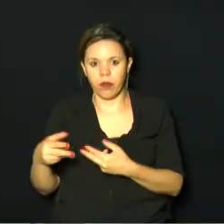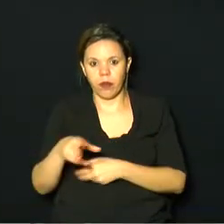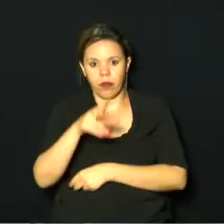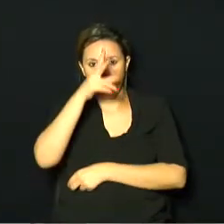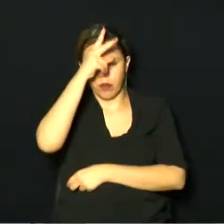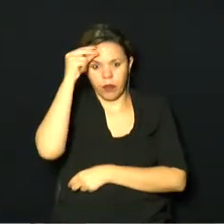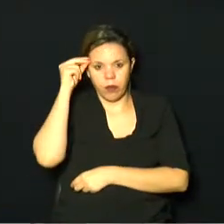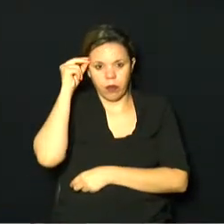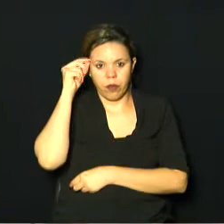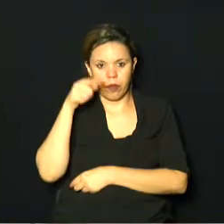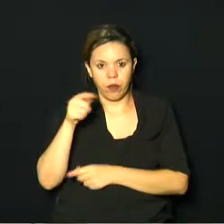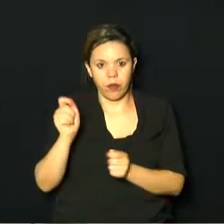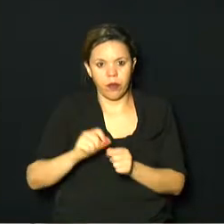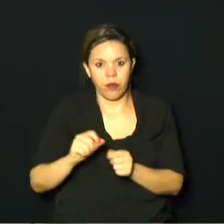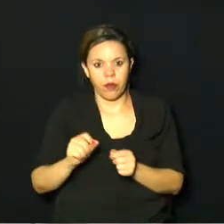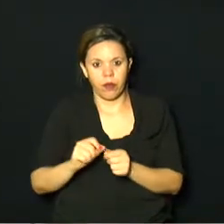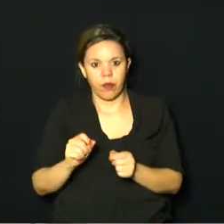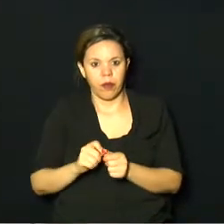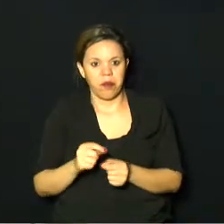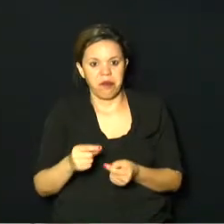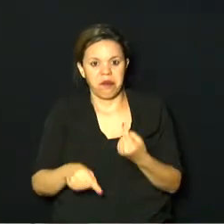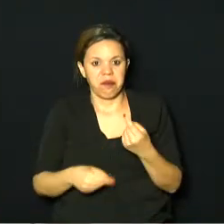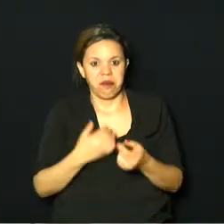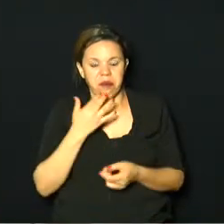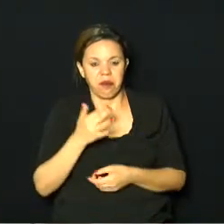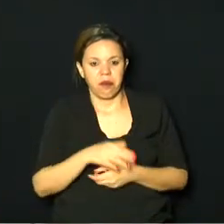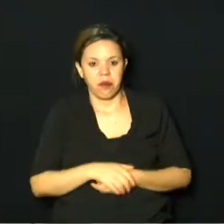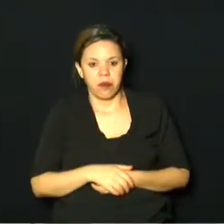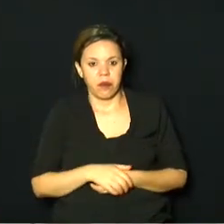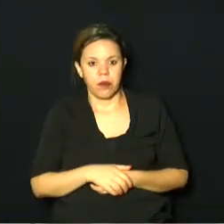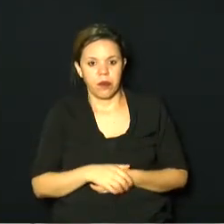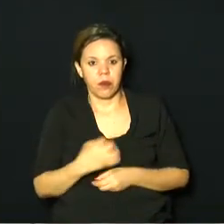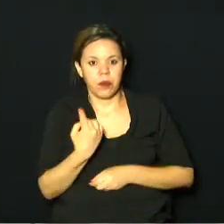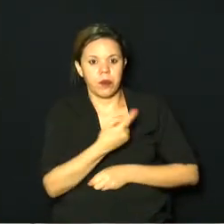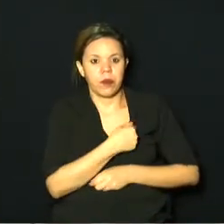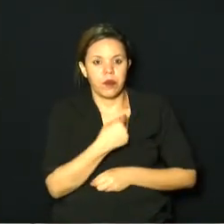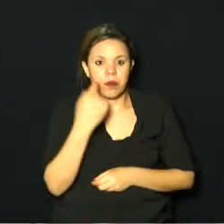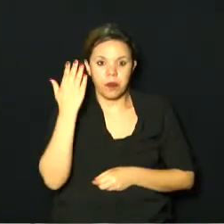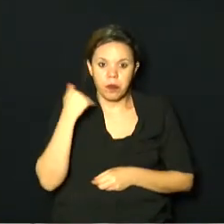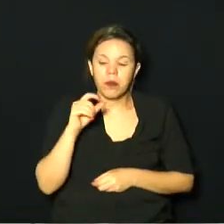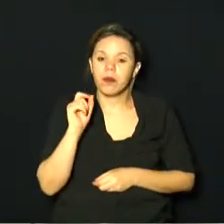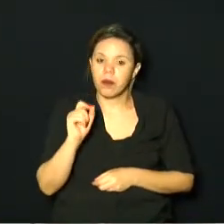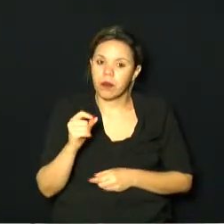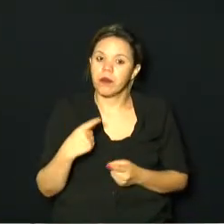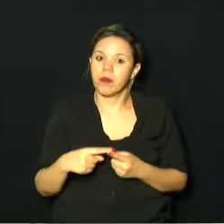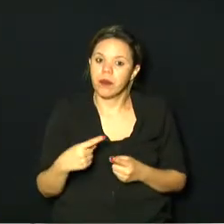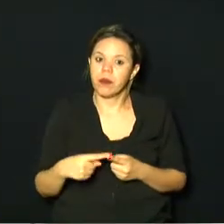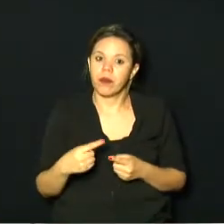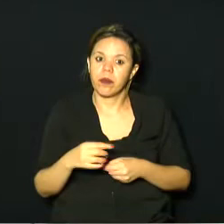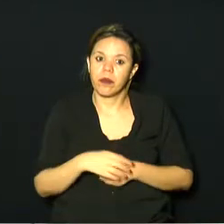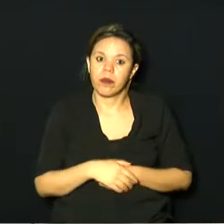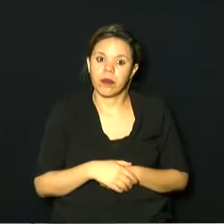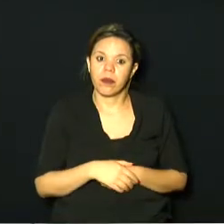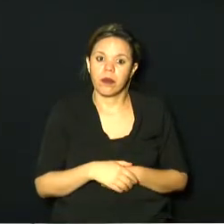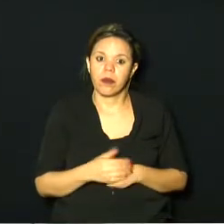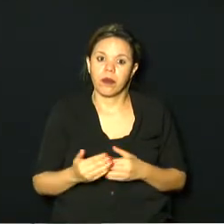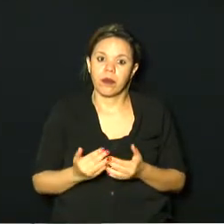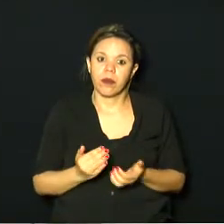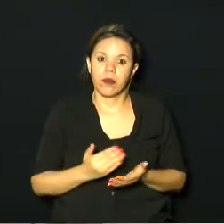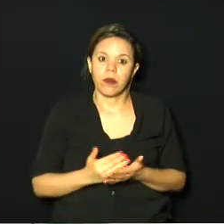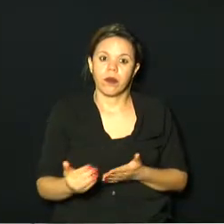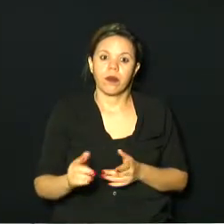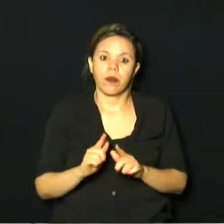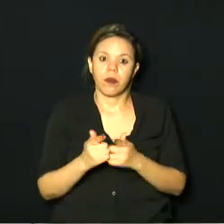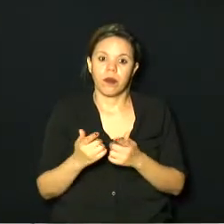prefeitura poderia fazer e não está fazendo. E nós sabemos muito bem por quê, que no início dessa